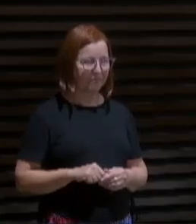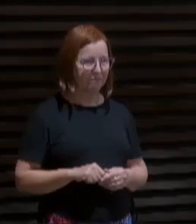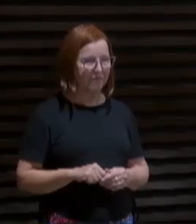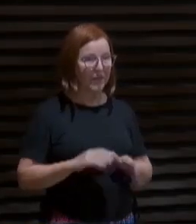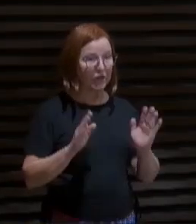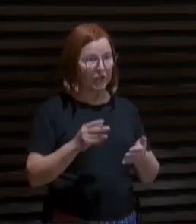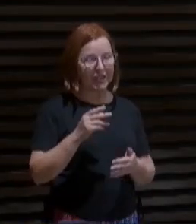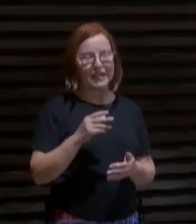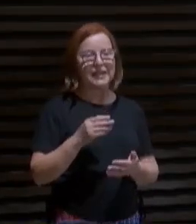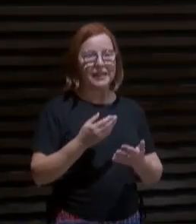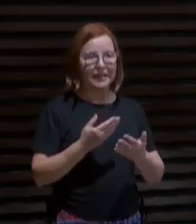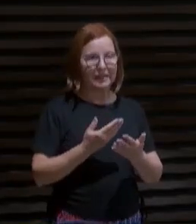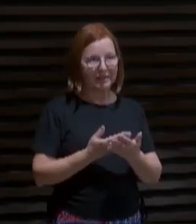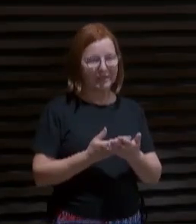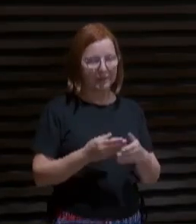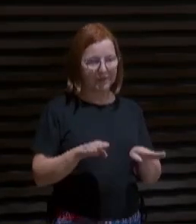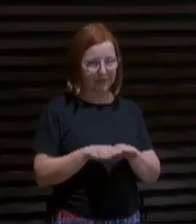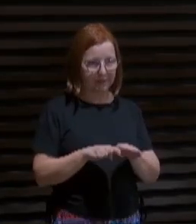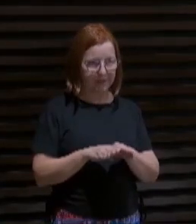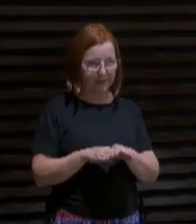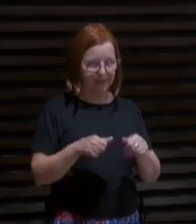passada, que esta era